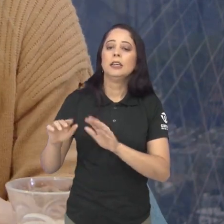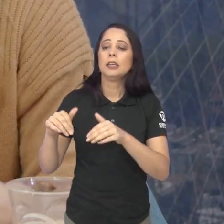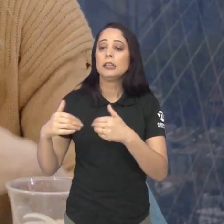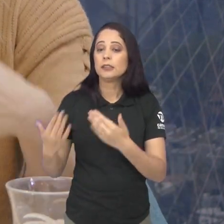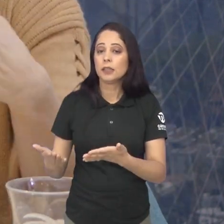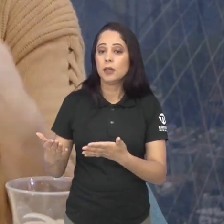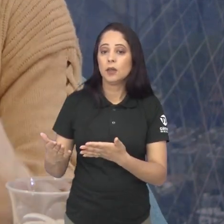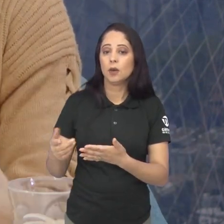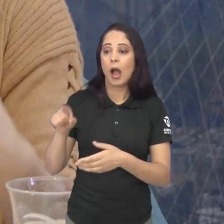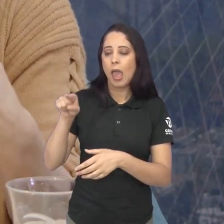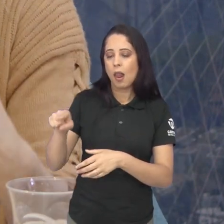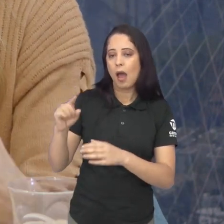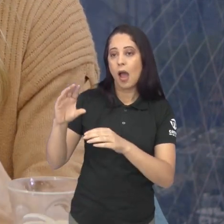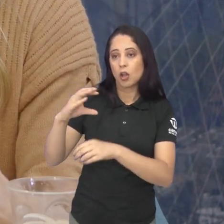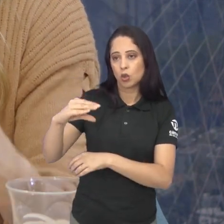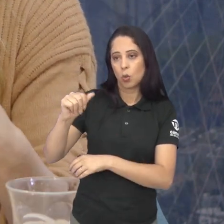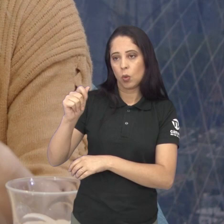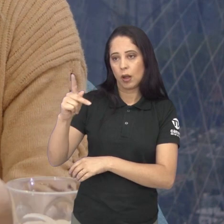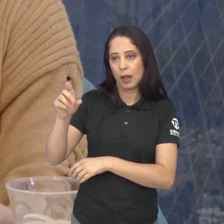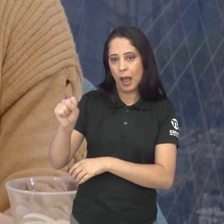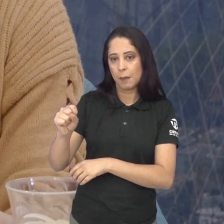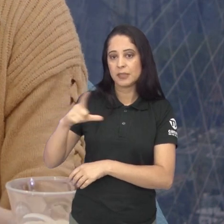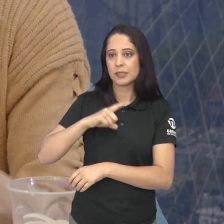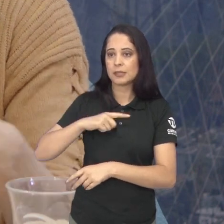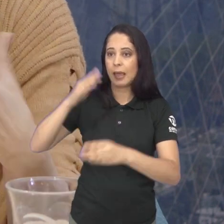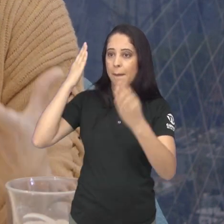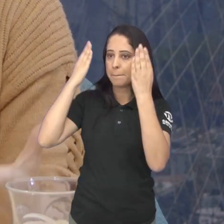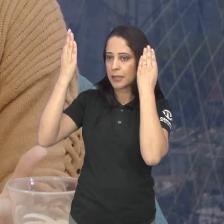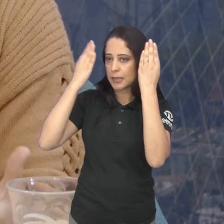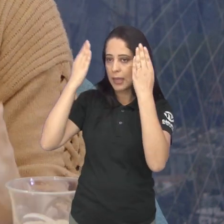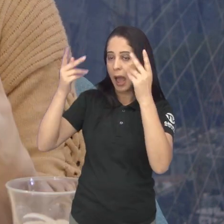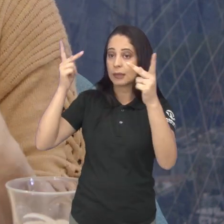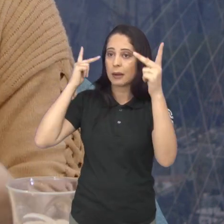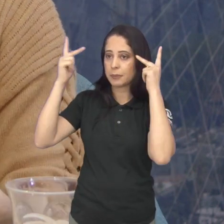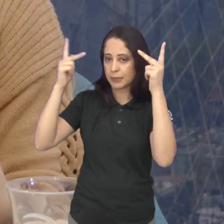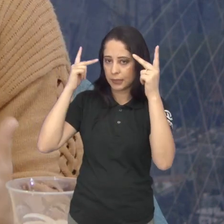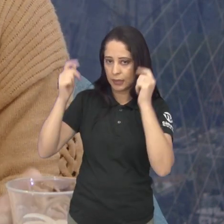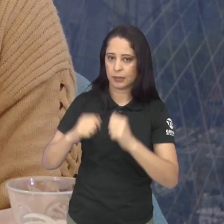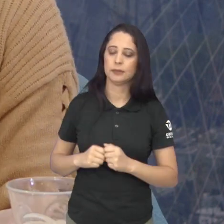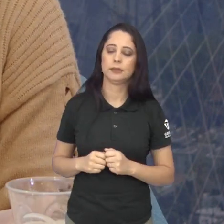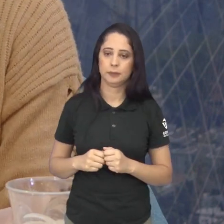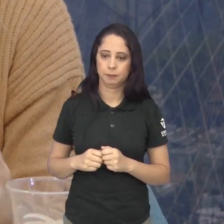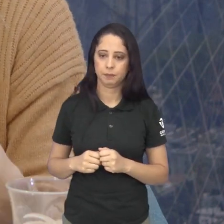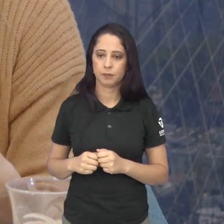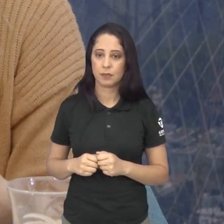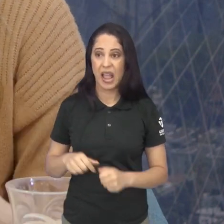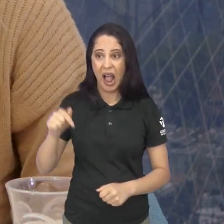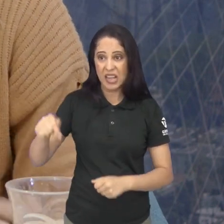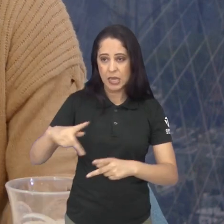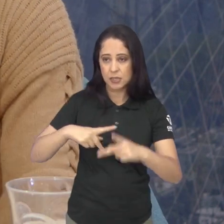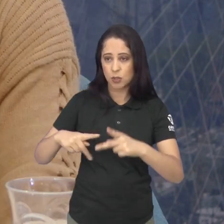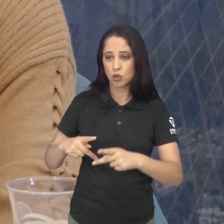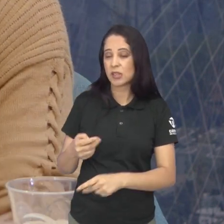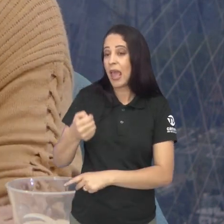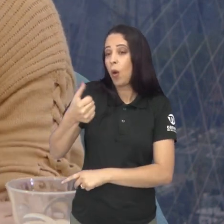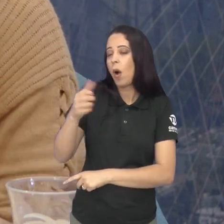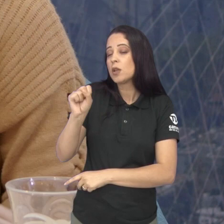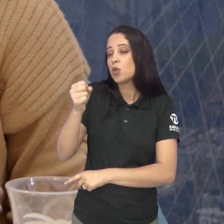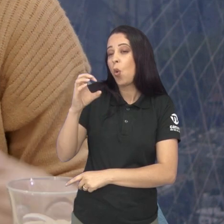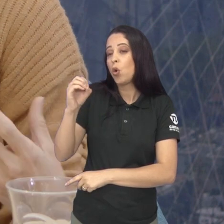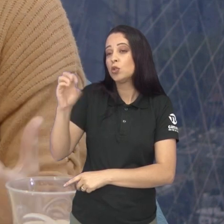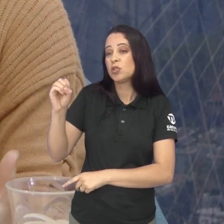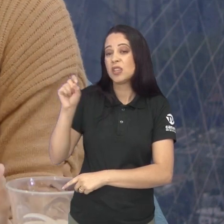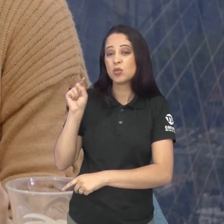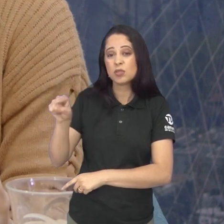especializado, e ali tem um neuropediatra e um psiquiatra. Para vocês terem uma ideia, uma cidade como São José dos Campos, que tem quase 800 mil